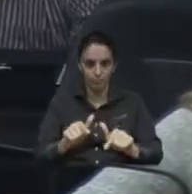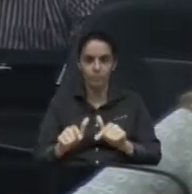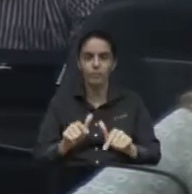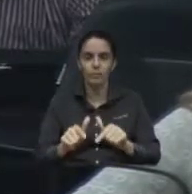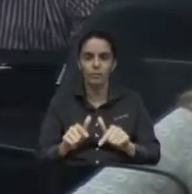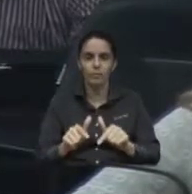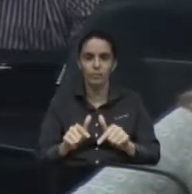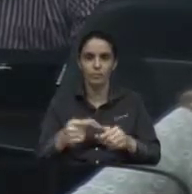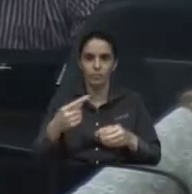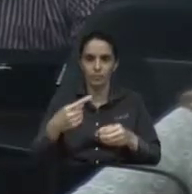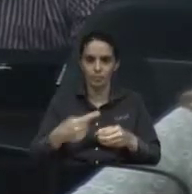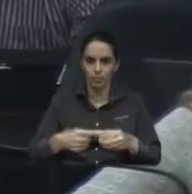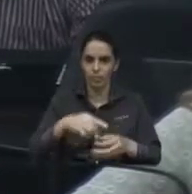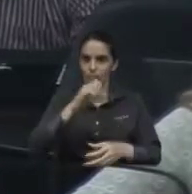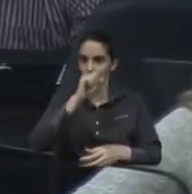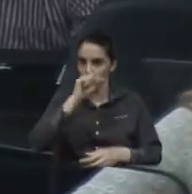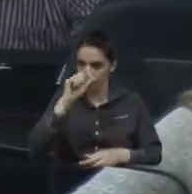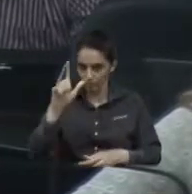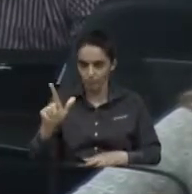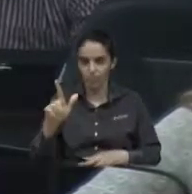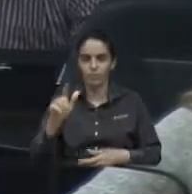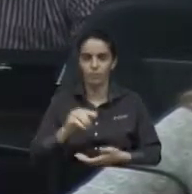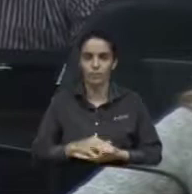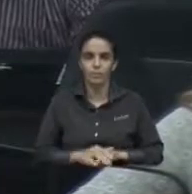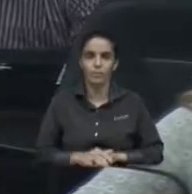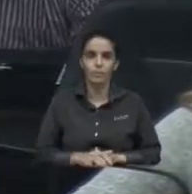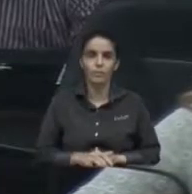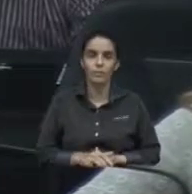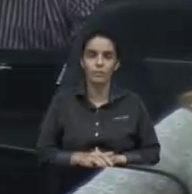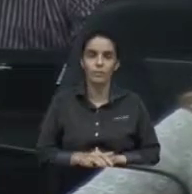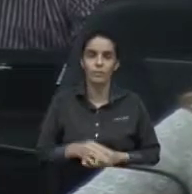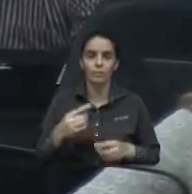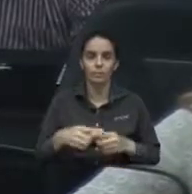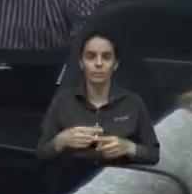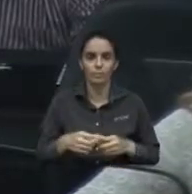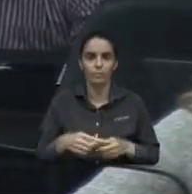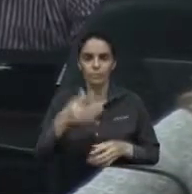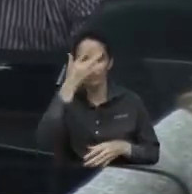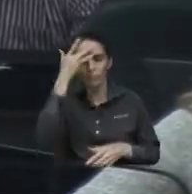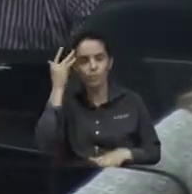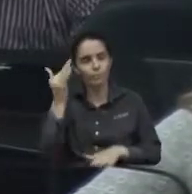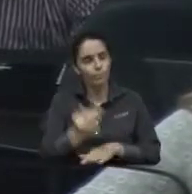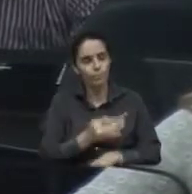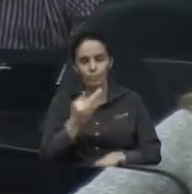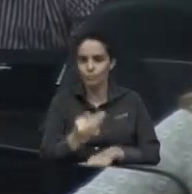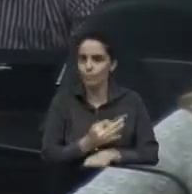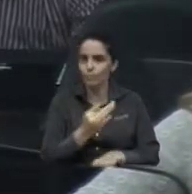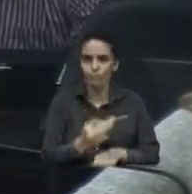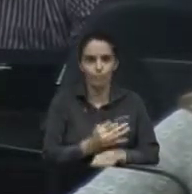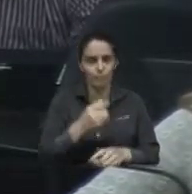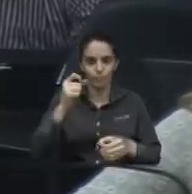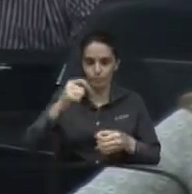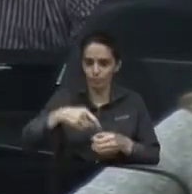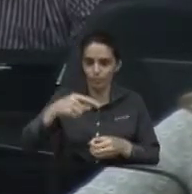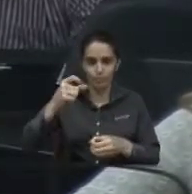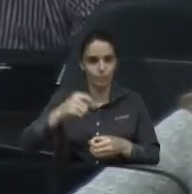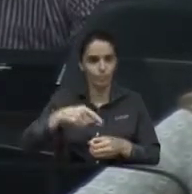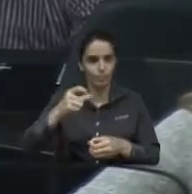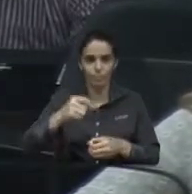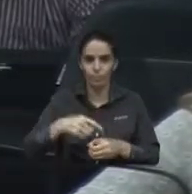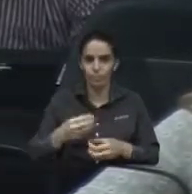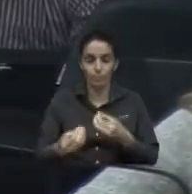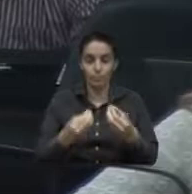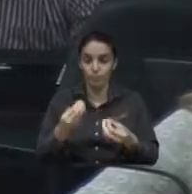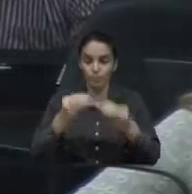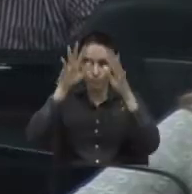cidade, enfim, para aqueles que hoje não estão suportando a carga tributária, não estão suportando essa crise